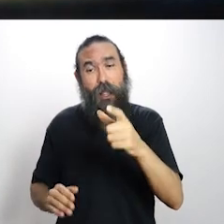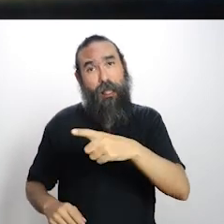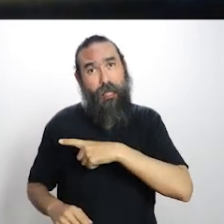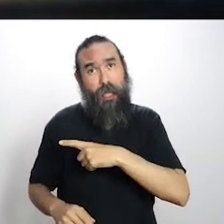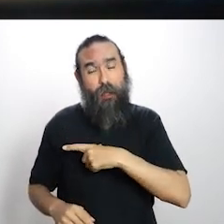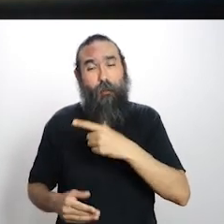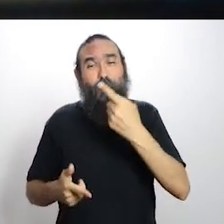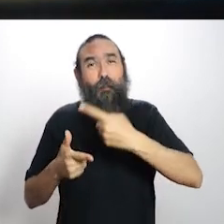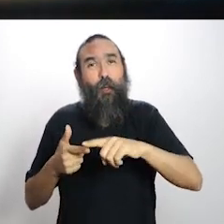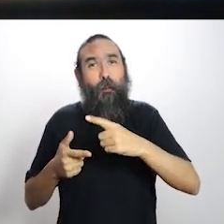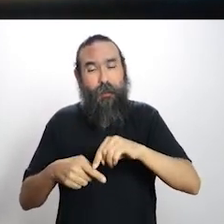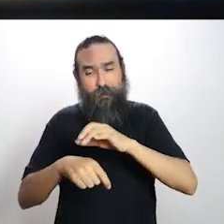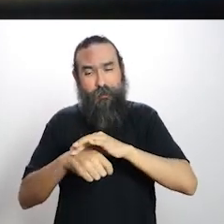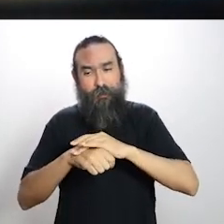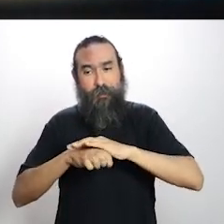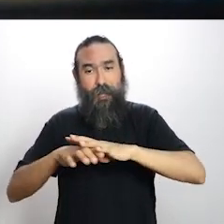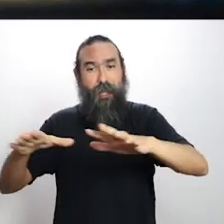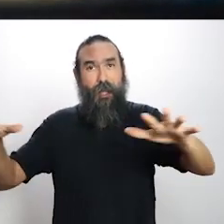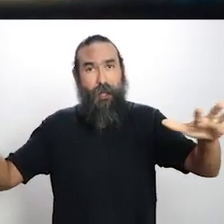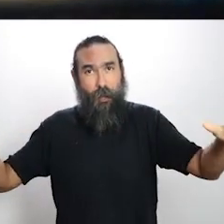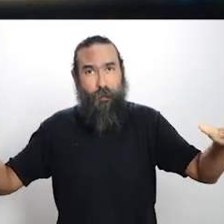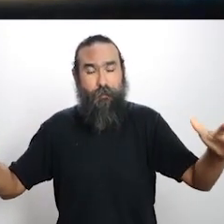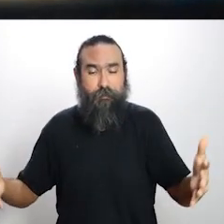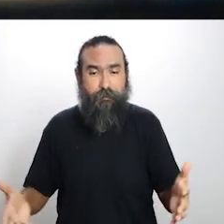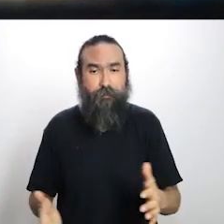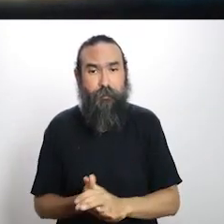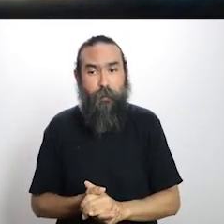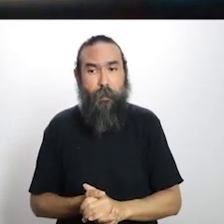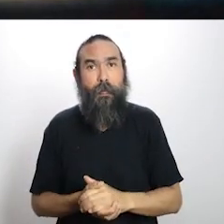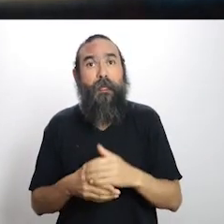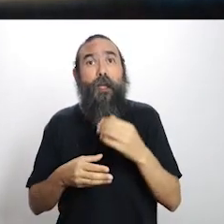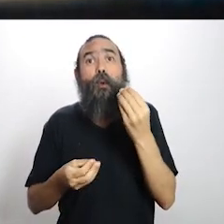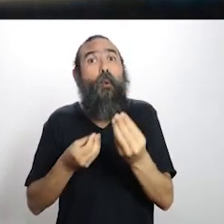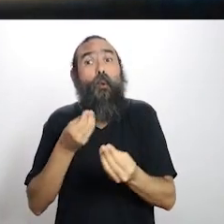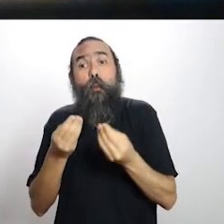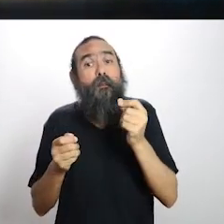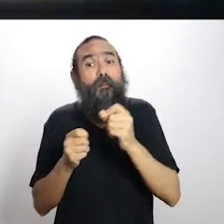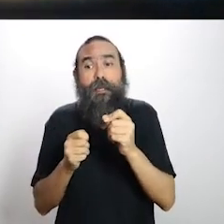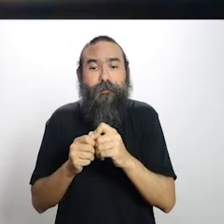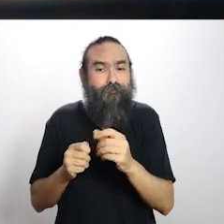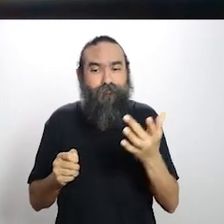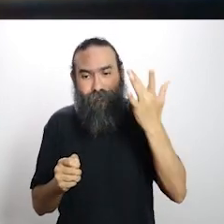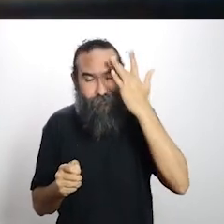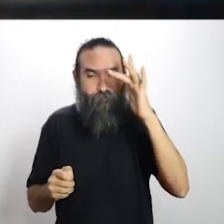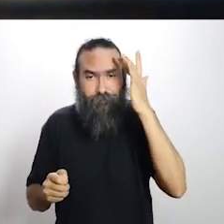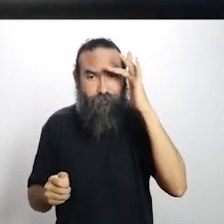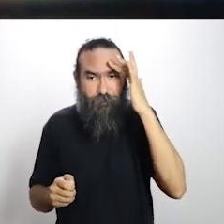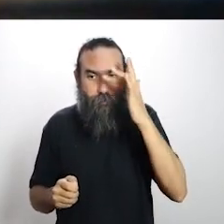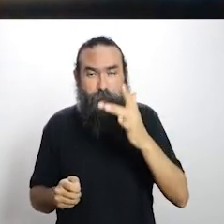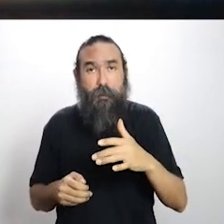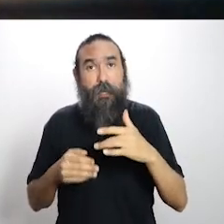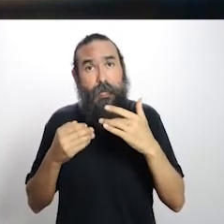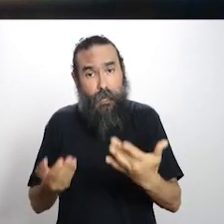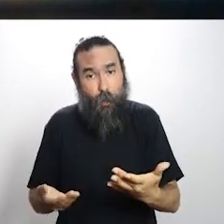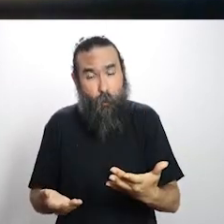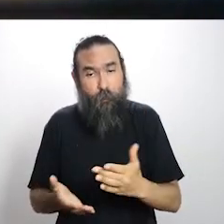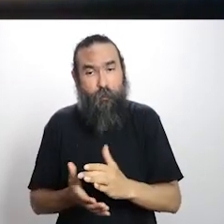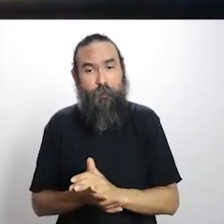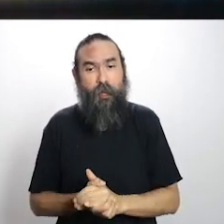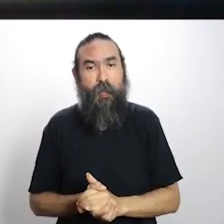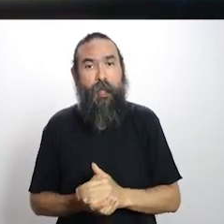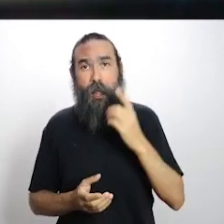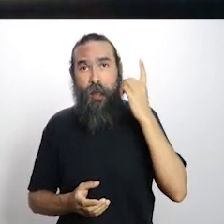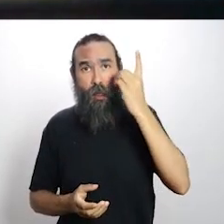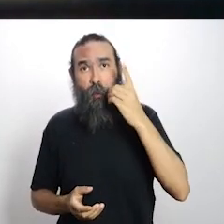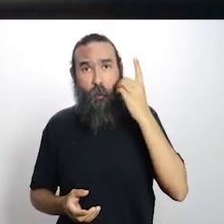pandemia desse porte. Então, realmente, eram medidas que a gente não sabia, de fato, com o íamos lidar. A partir daí, a